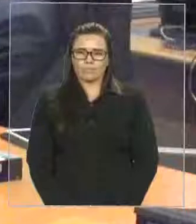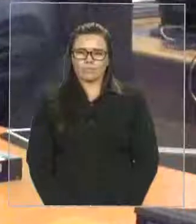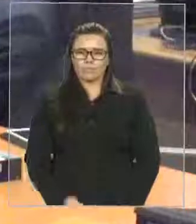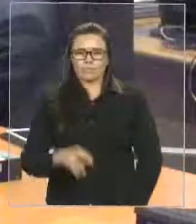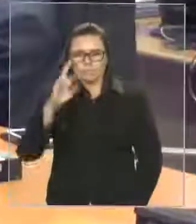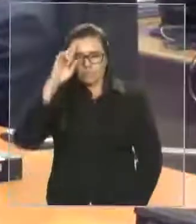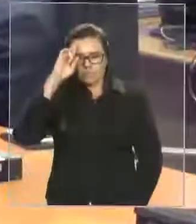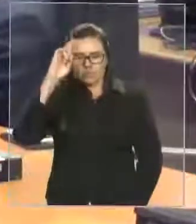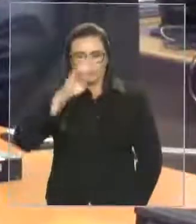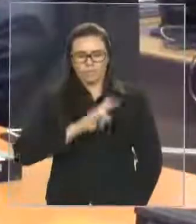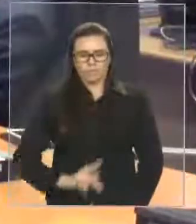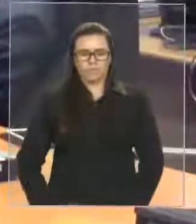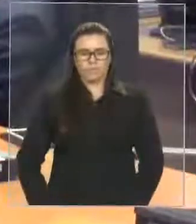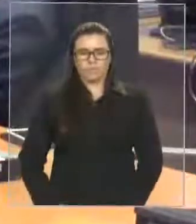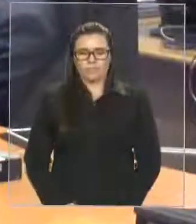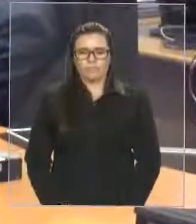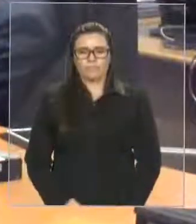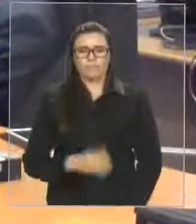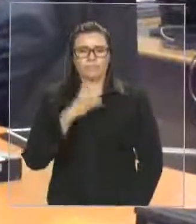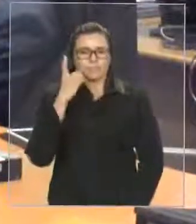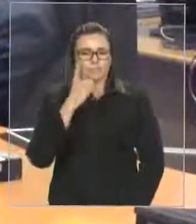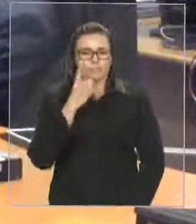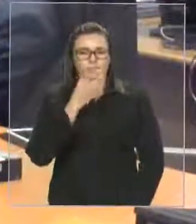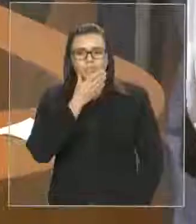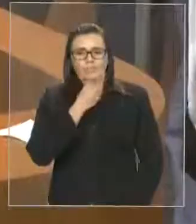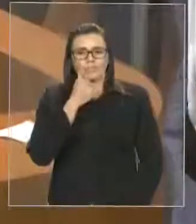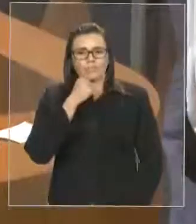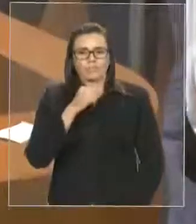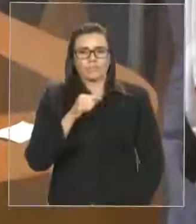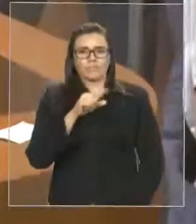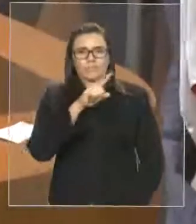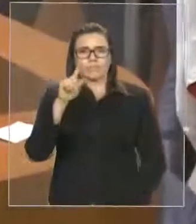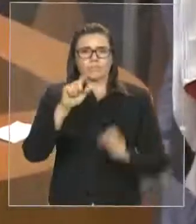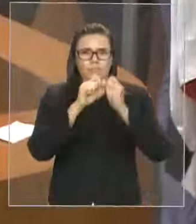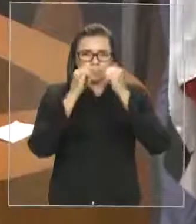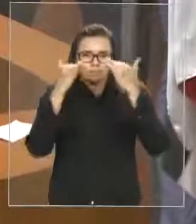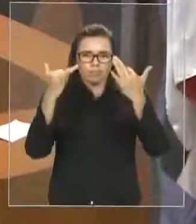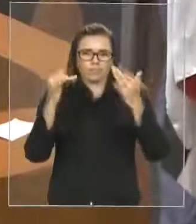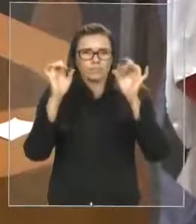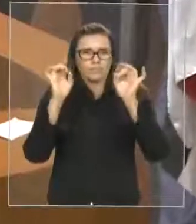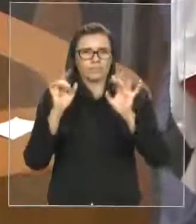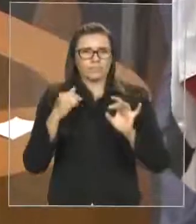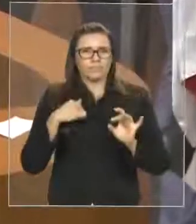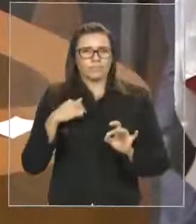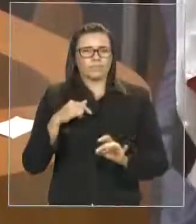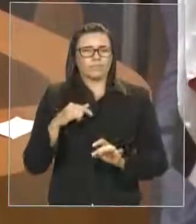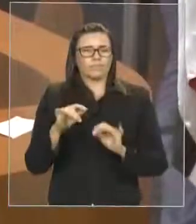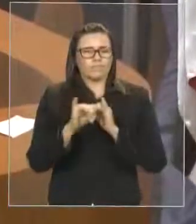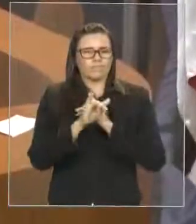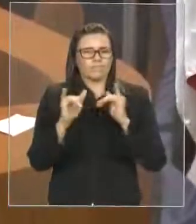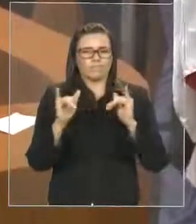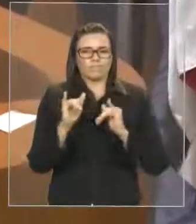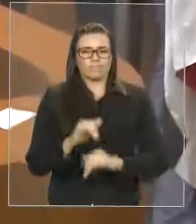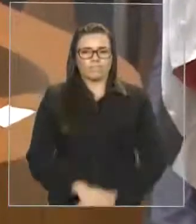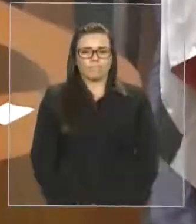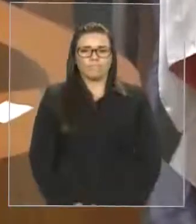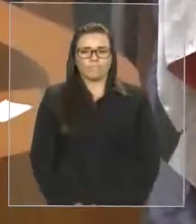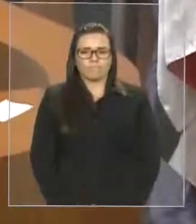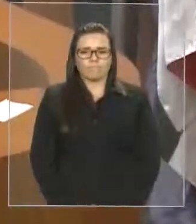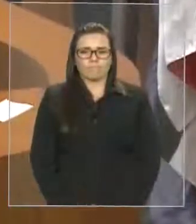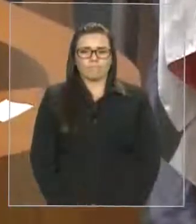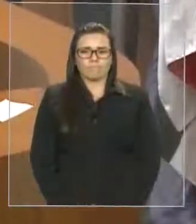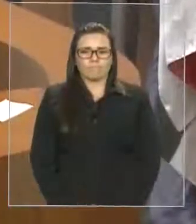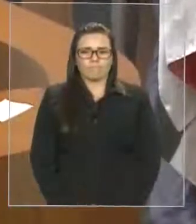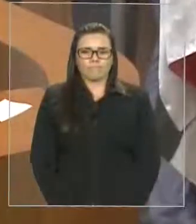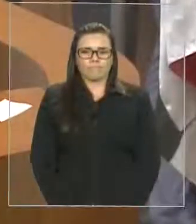Senhor presidente, senhores deputados, senhoras deputadas, galeria, a quem eu saúdo de forma especial, os moradores